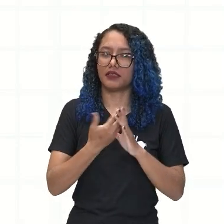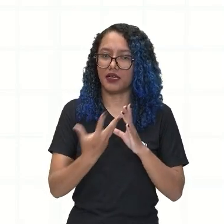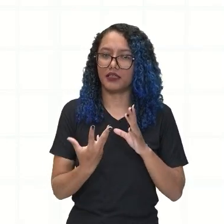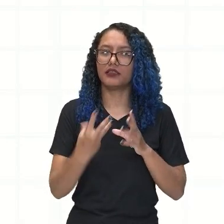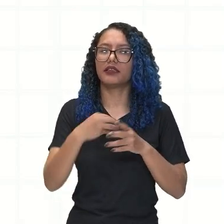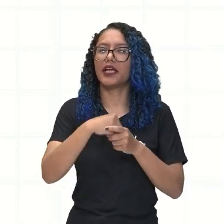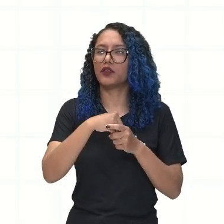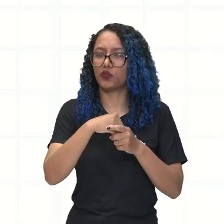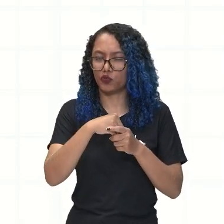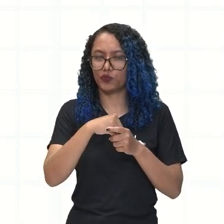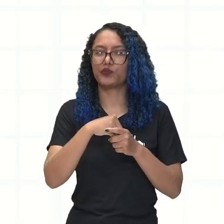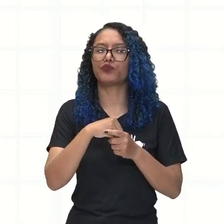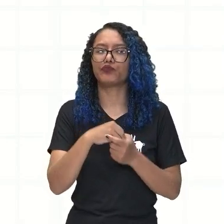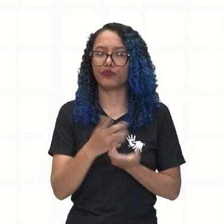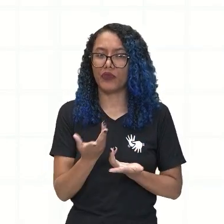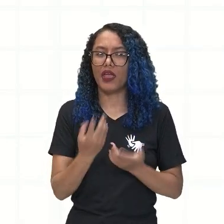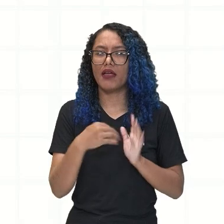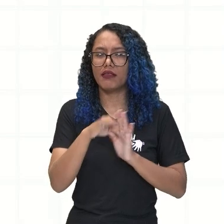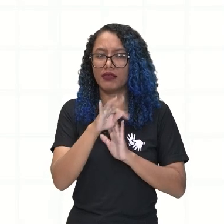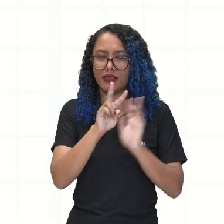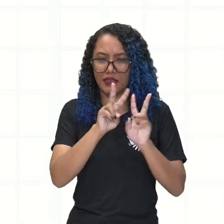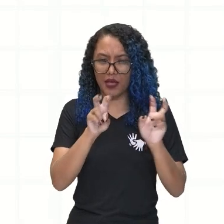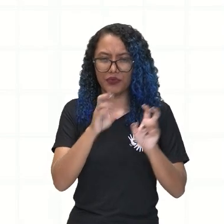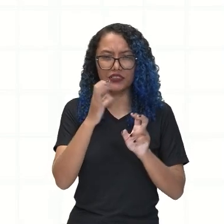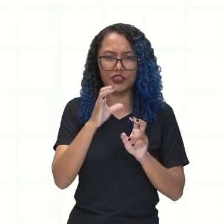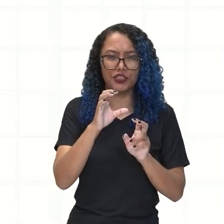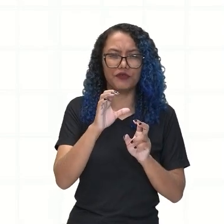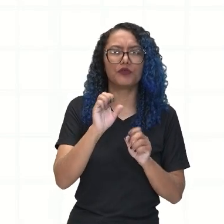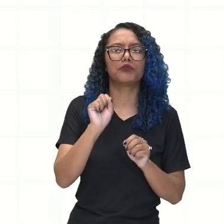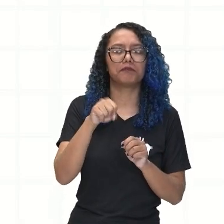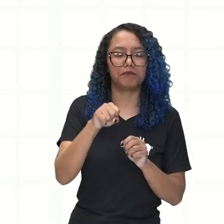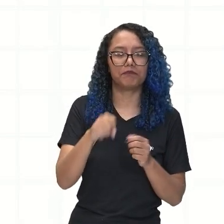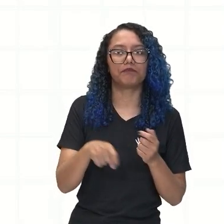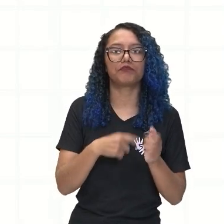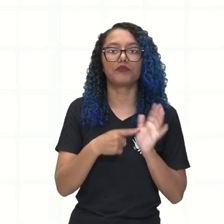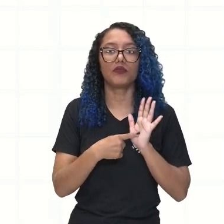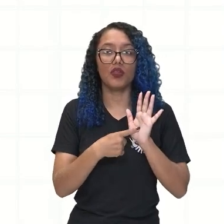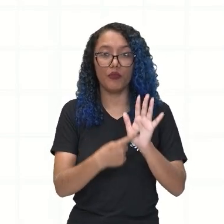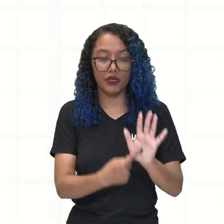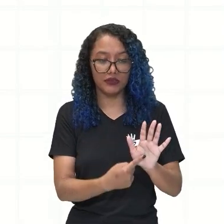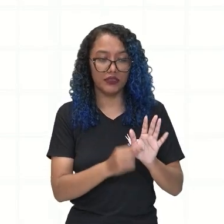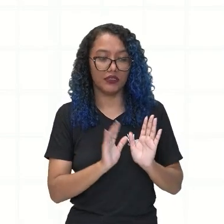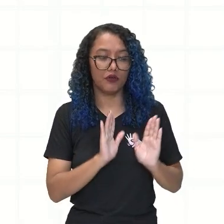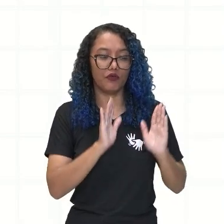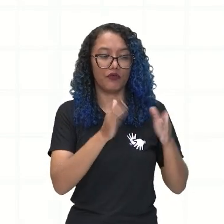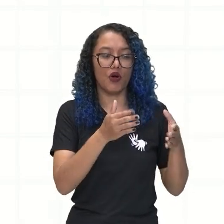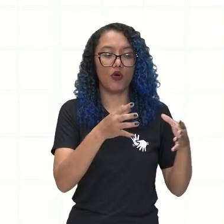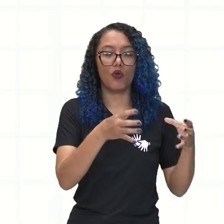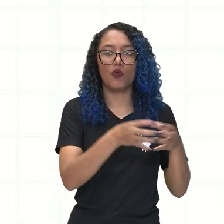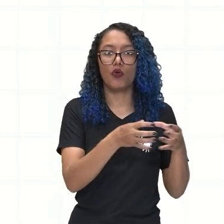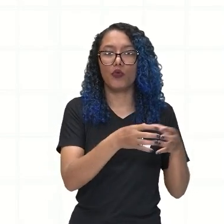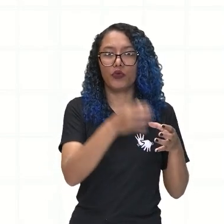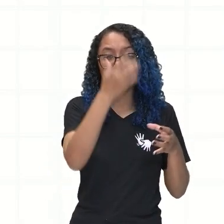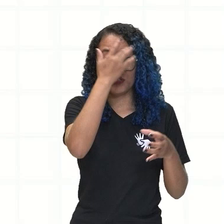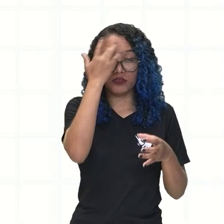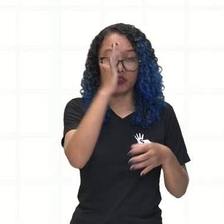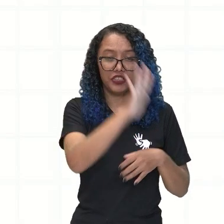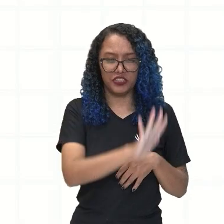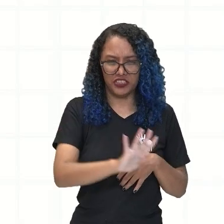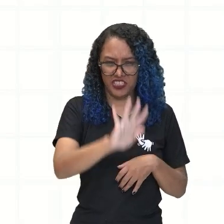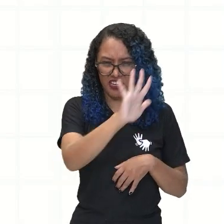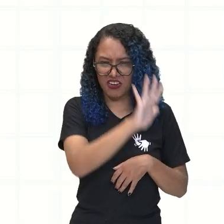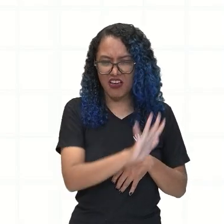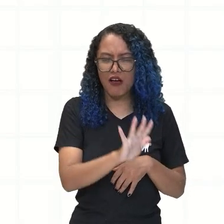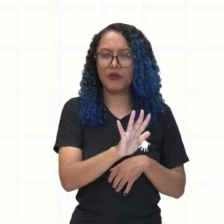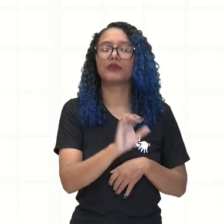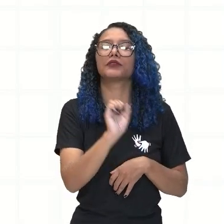ó. É um tema científico? É. Ele é apresentado ao público geral? Também ao público geral. Não é um público específico, um